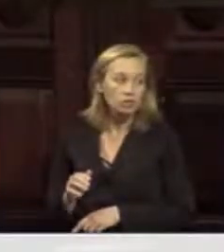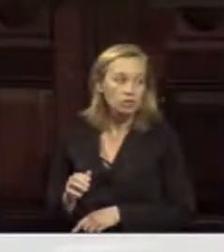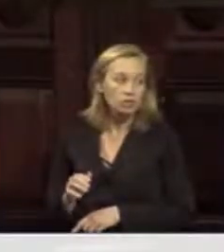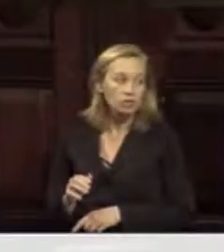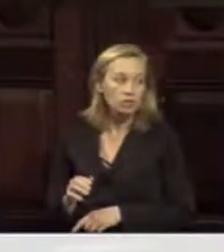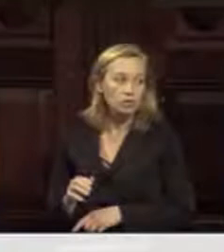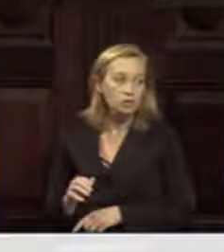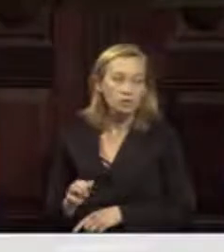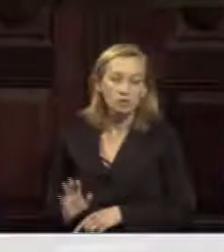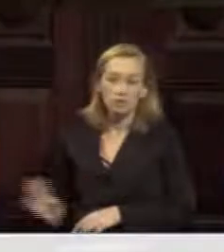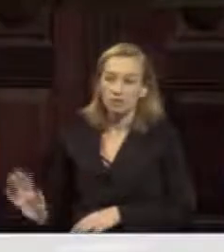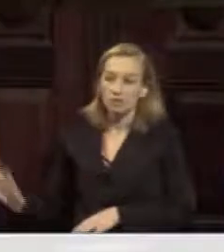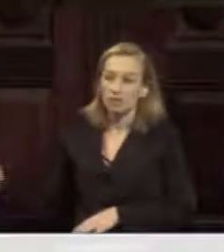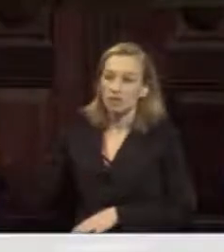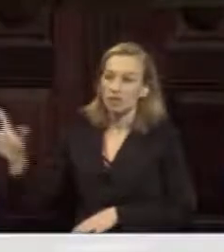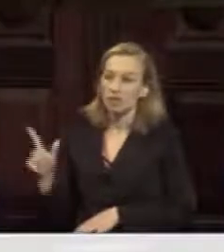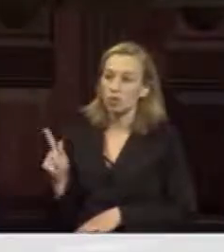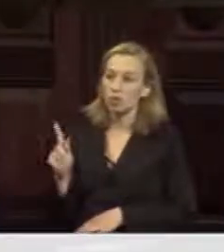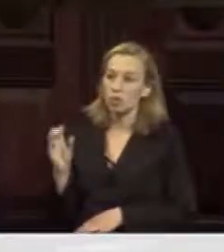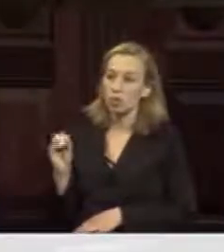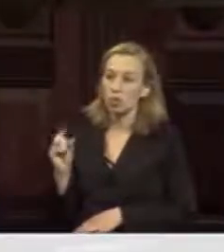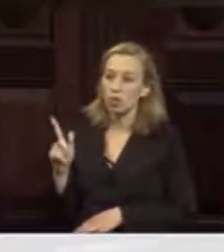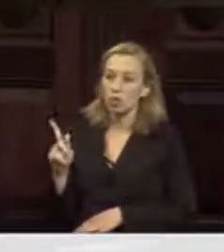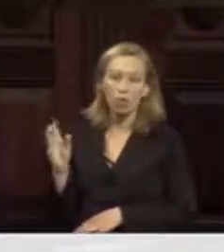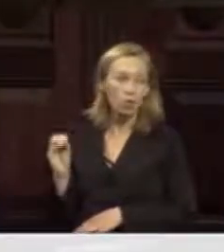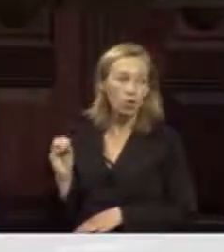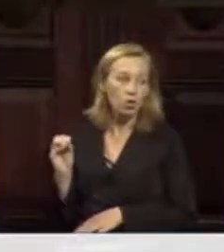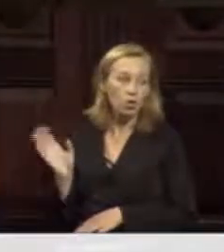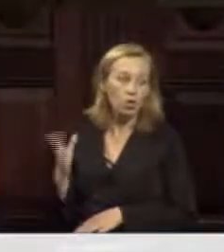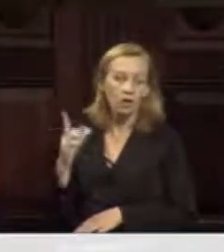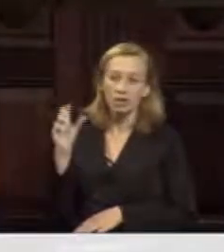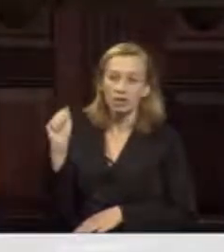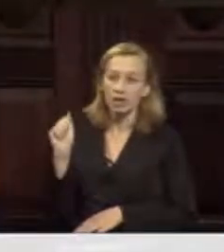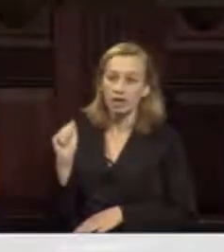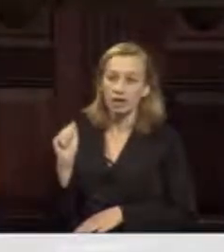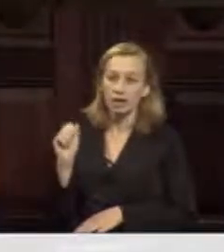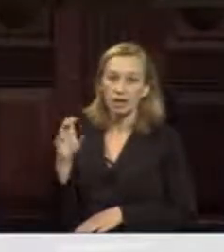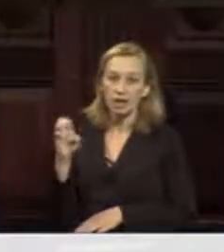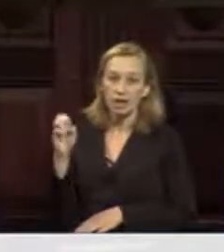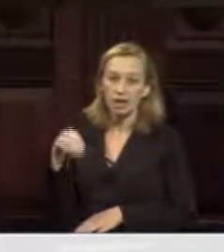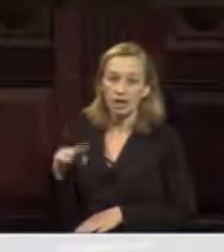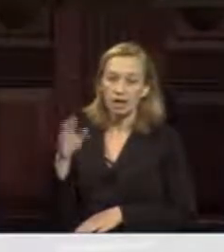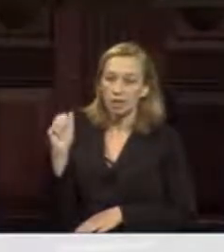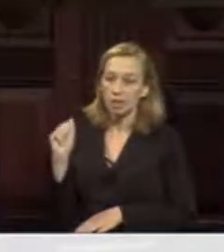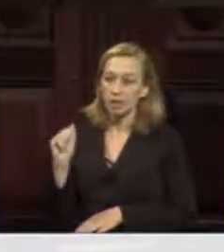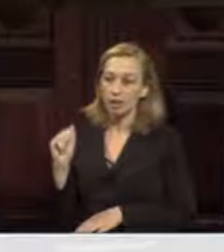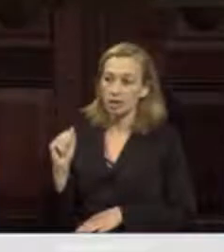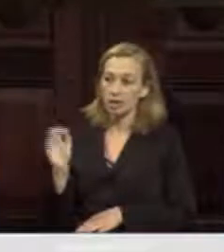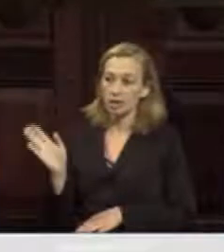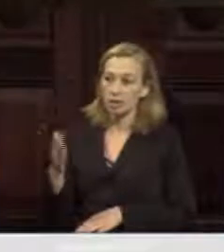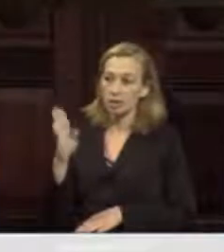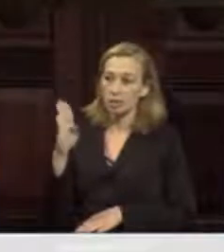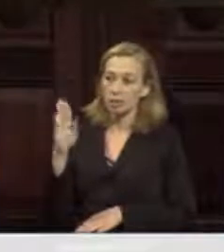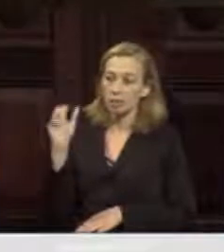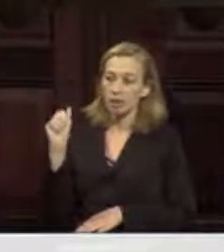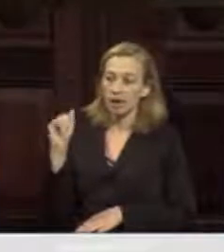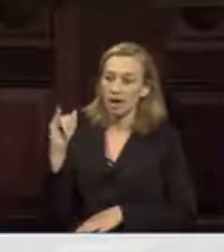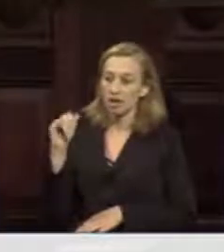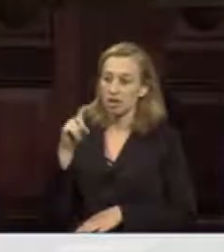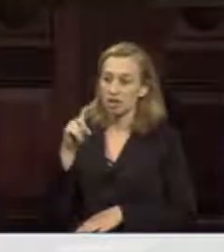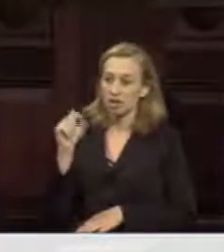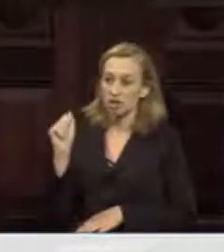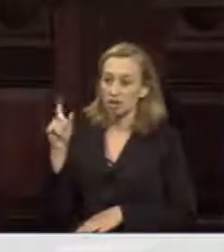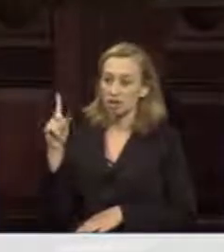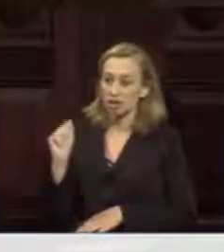do Gogó da Ema, no município de Belfor Roxo, na Baixada Fluminense. A morte